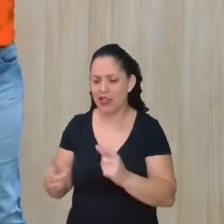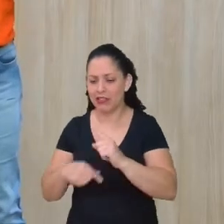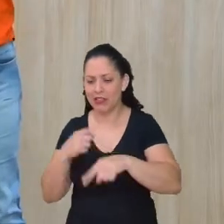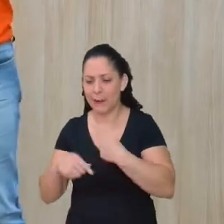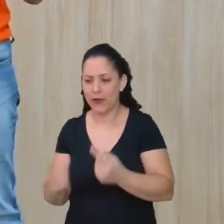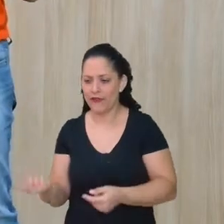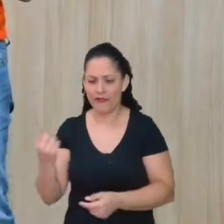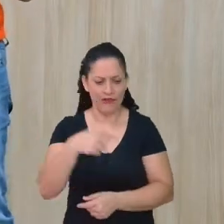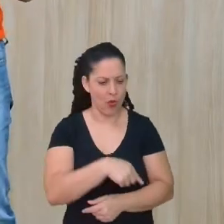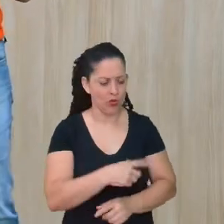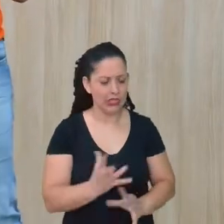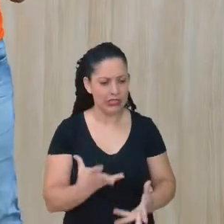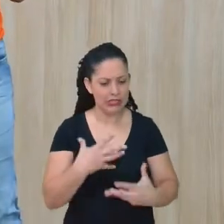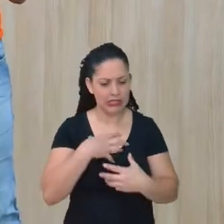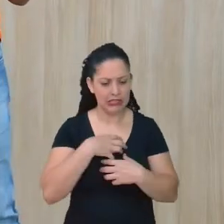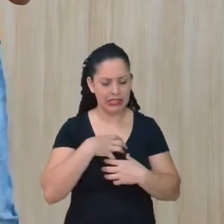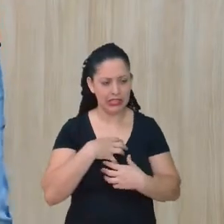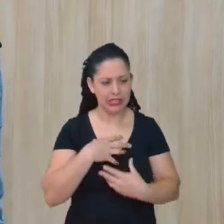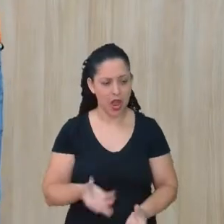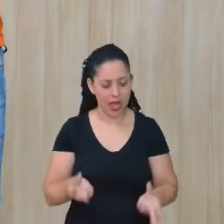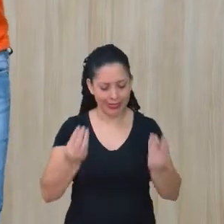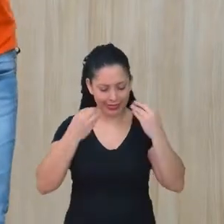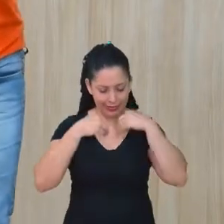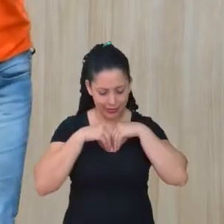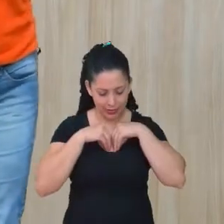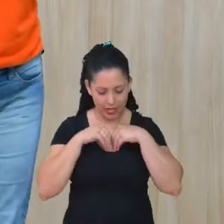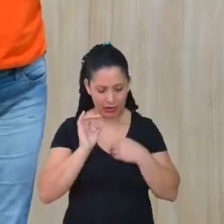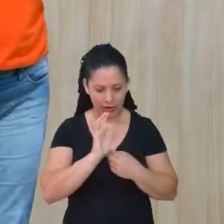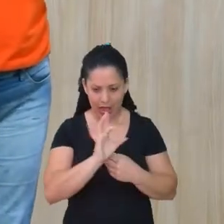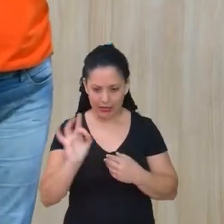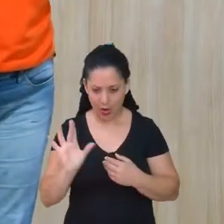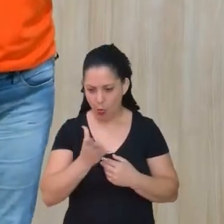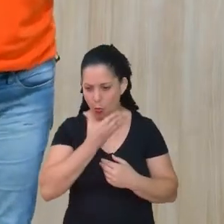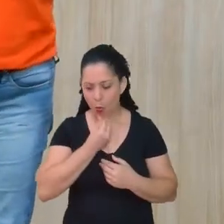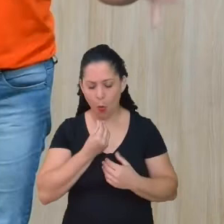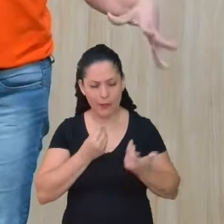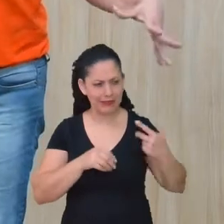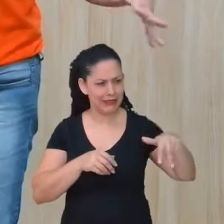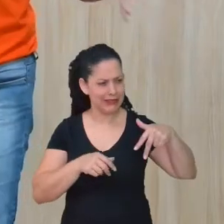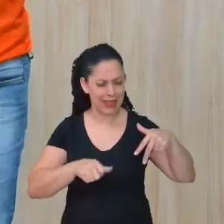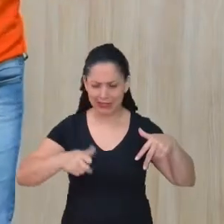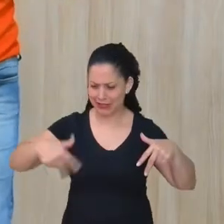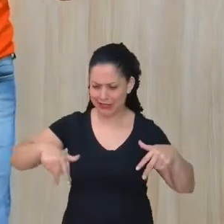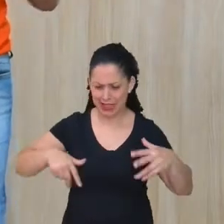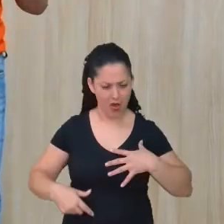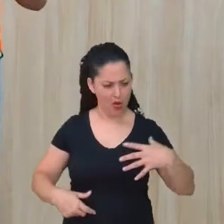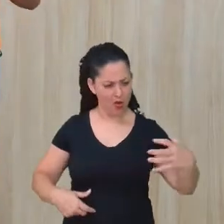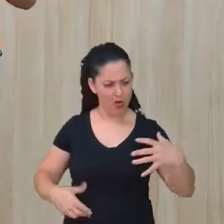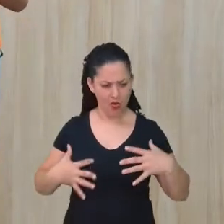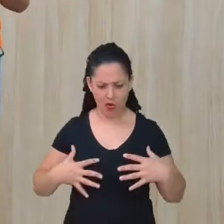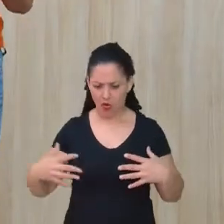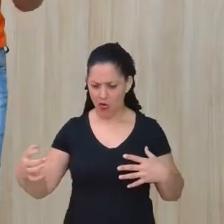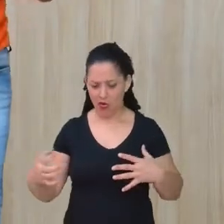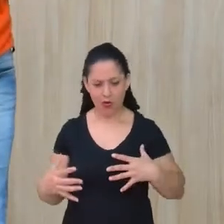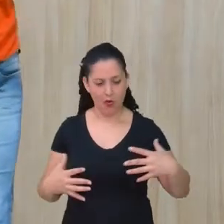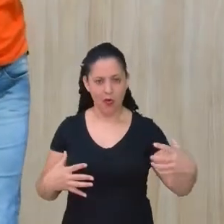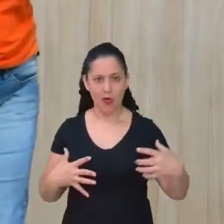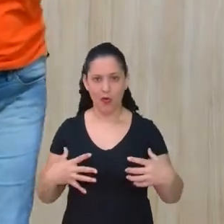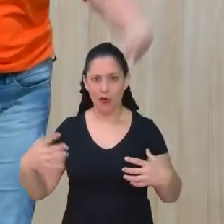ele volta-se para dentro do homem, né? Em cada homem há 2 que dançam. O pulmão direito e o pulmão